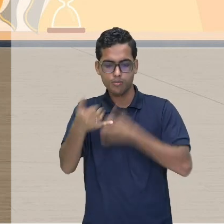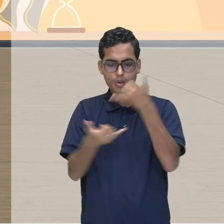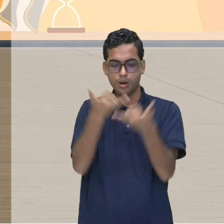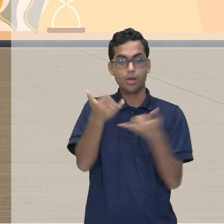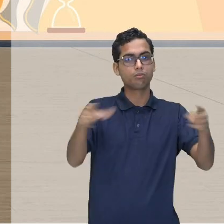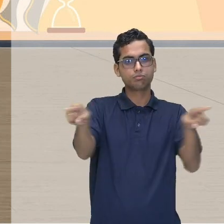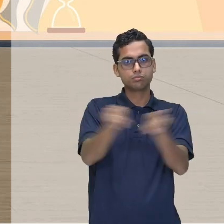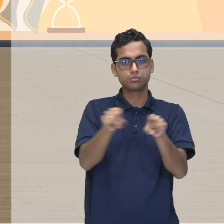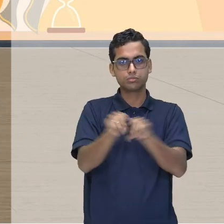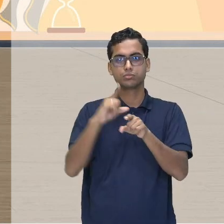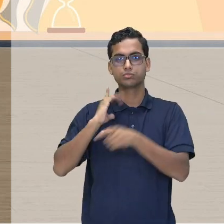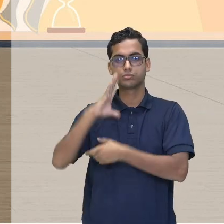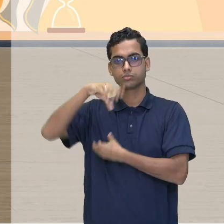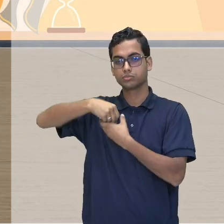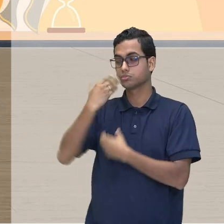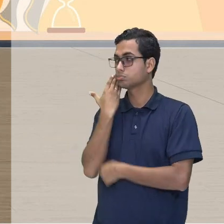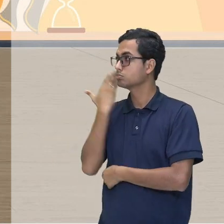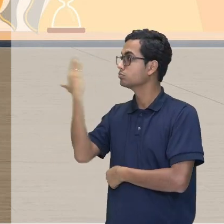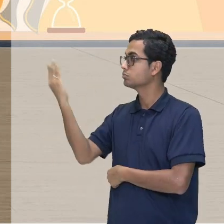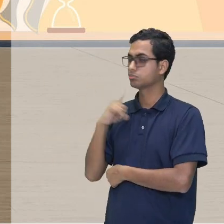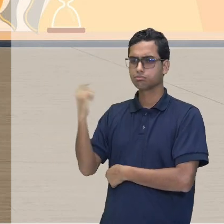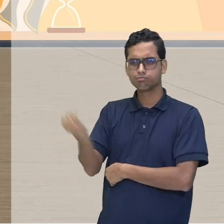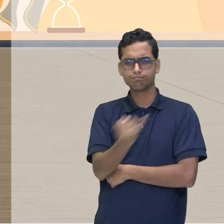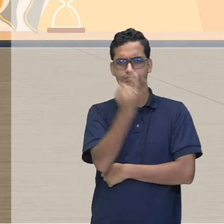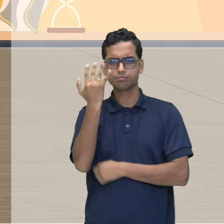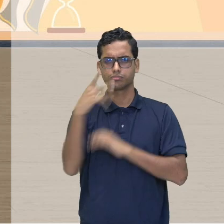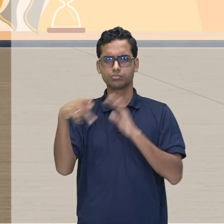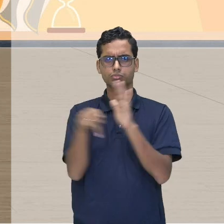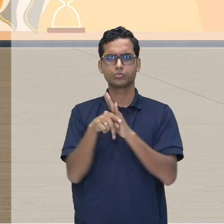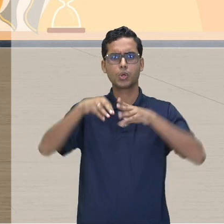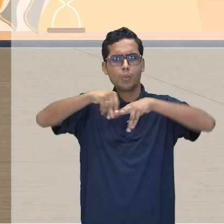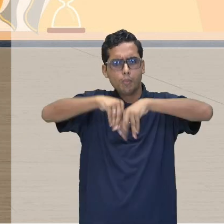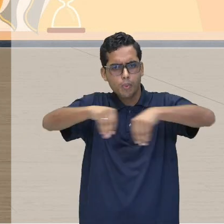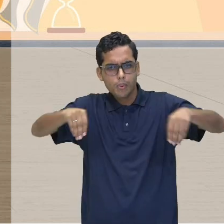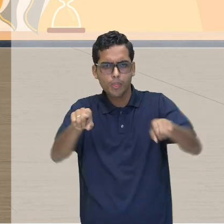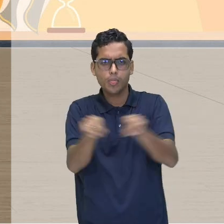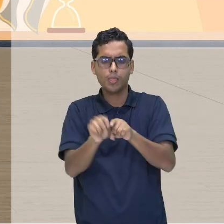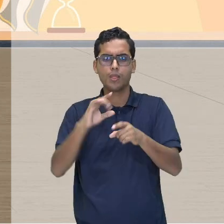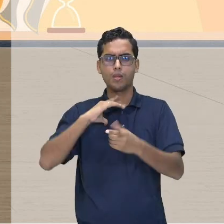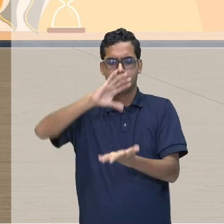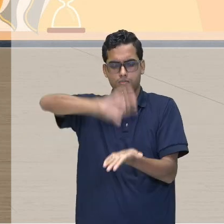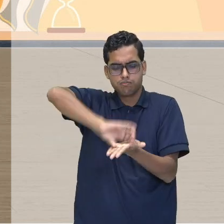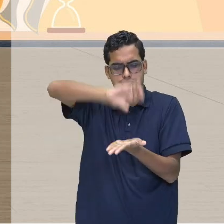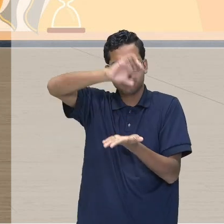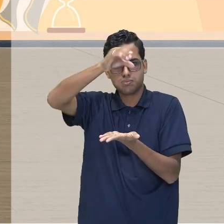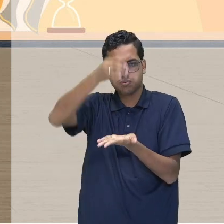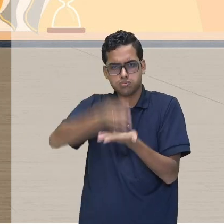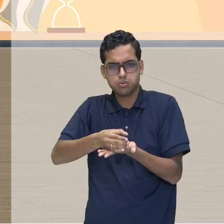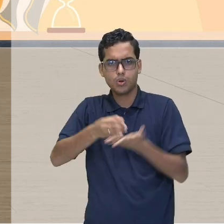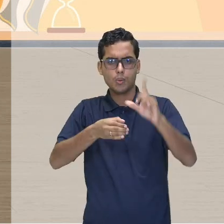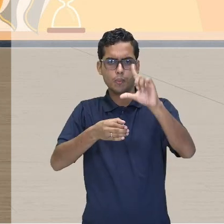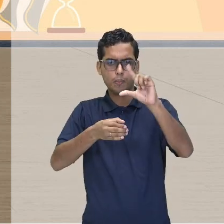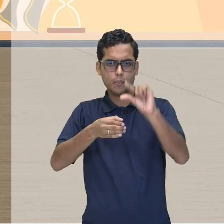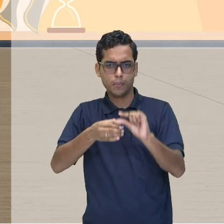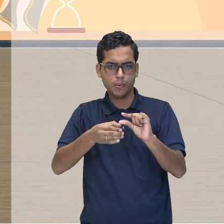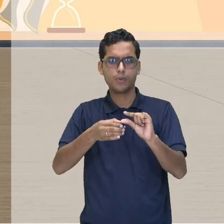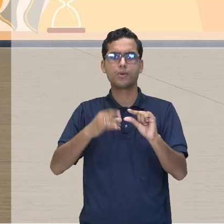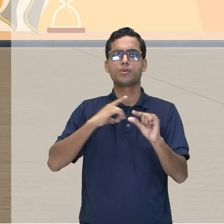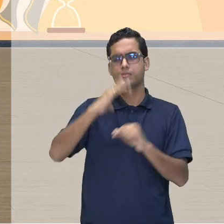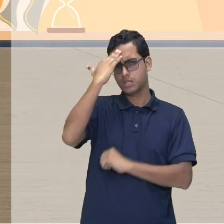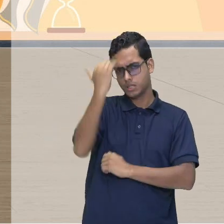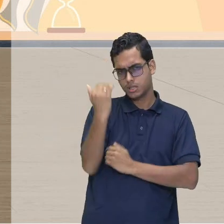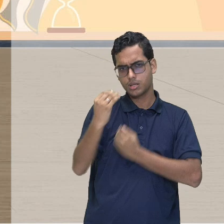desse objeto tem uma quantidade de areia que vai passar de uma parte para outra. que pode ser uma quantidade para marcar